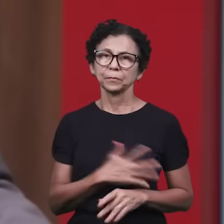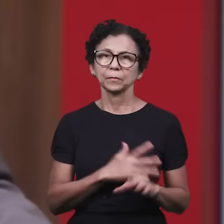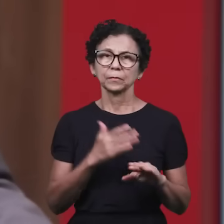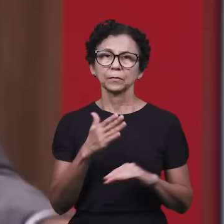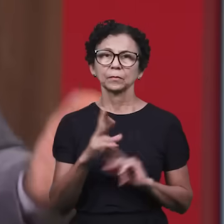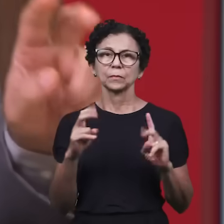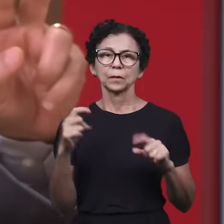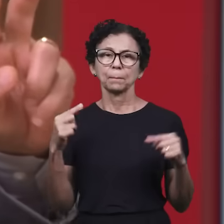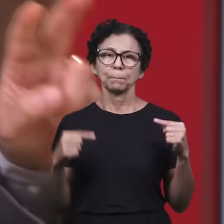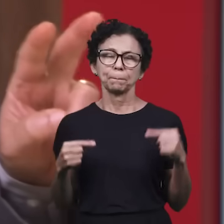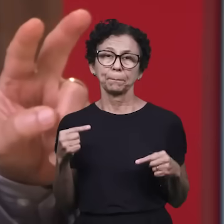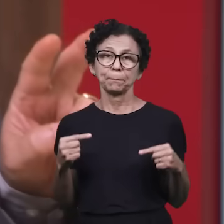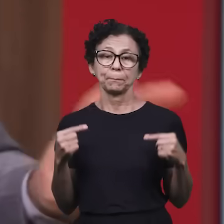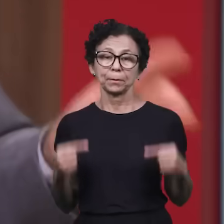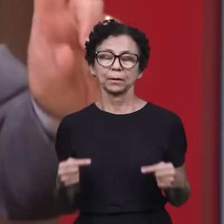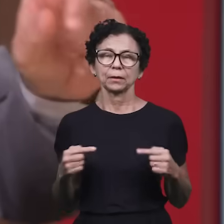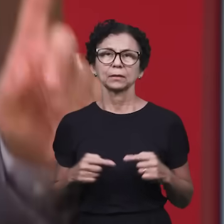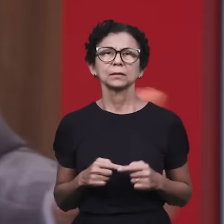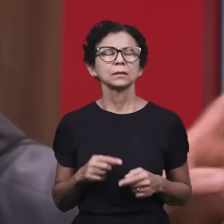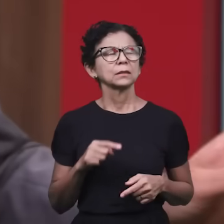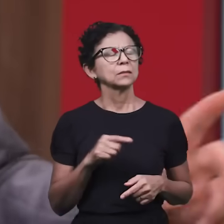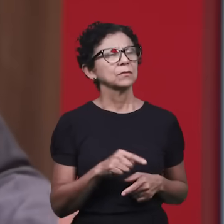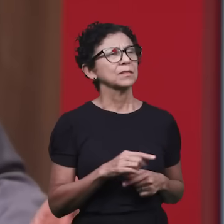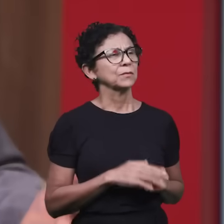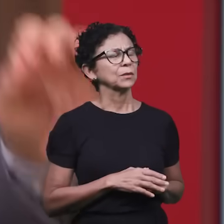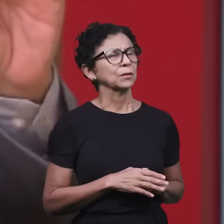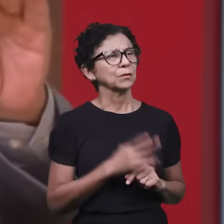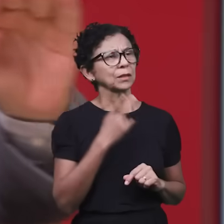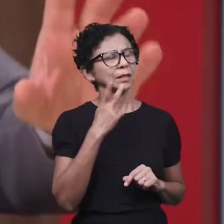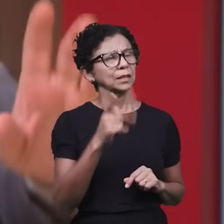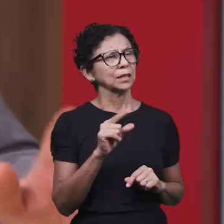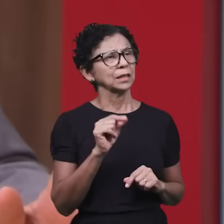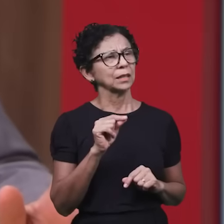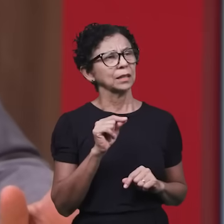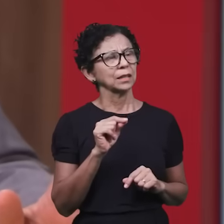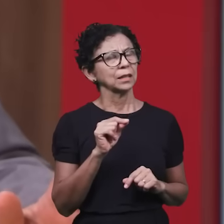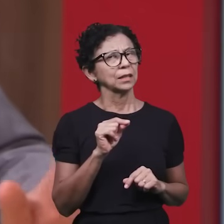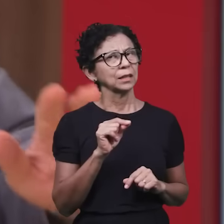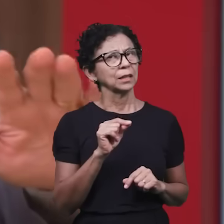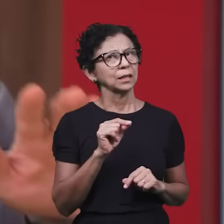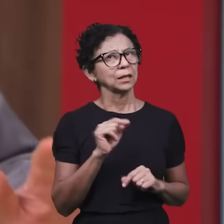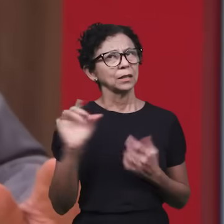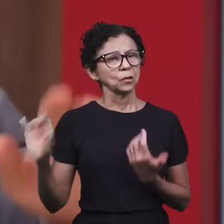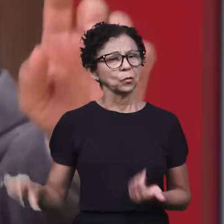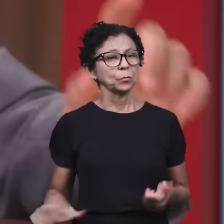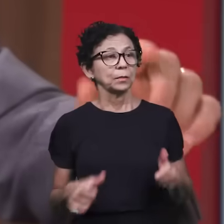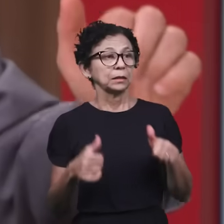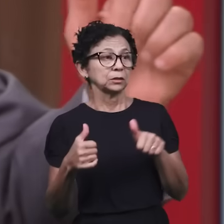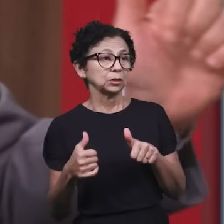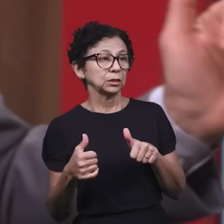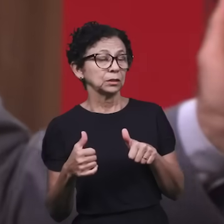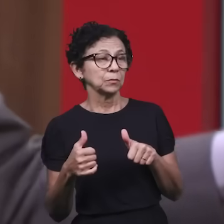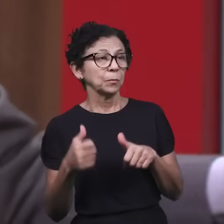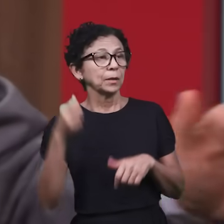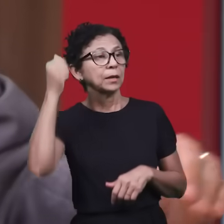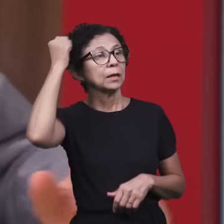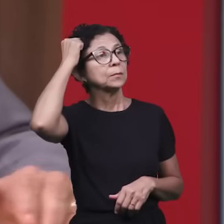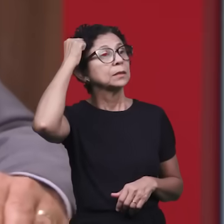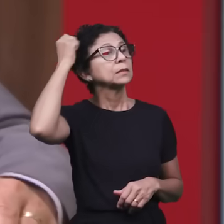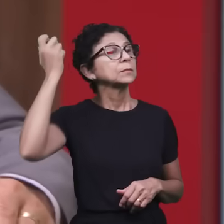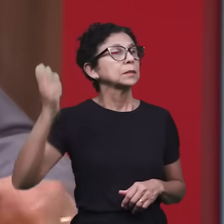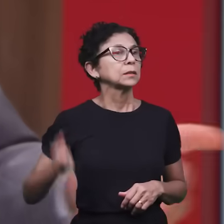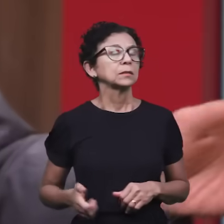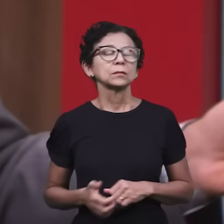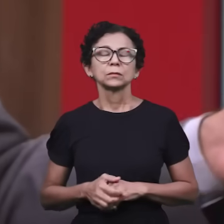Espírito Santo, né? Então tem duas, o pastor nunca batiza com o Espírito Santo, homem algum batiza com o Espírito Santo, isso é claro. Outra